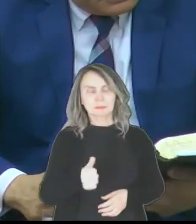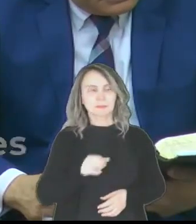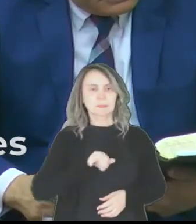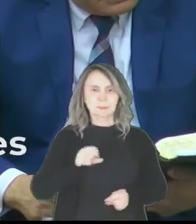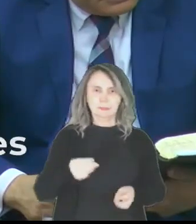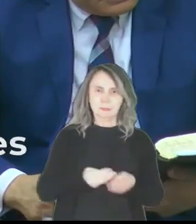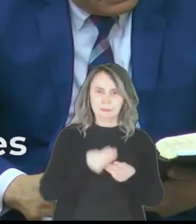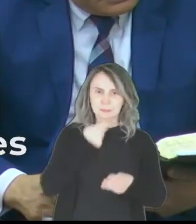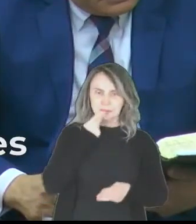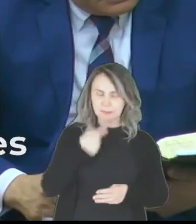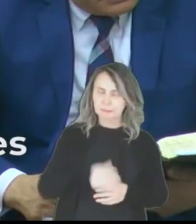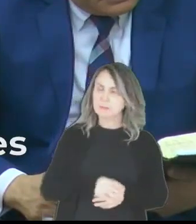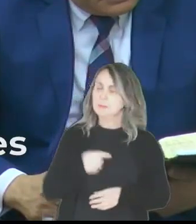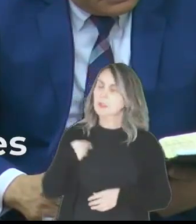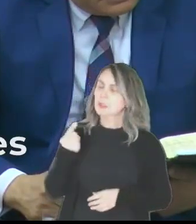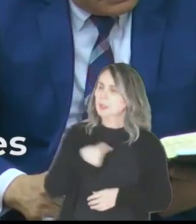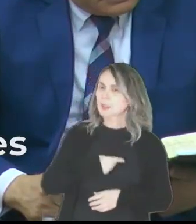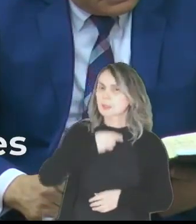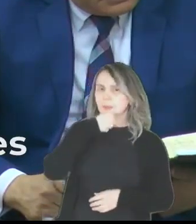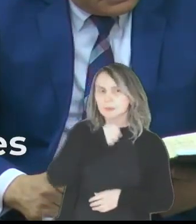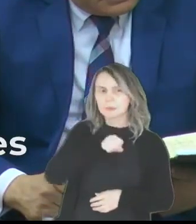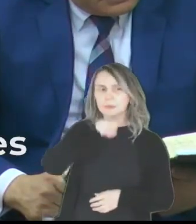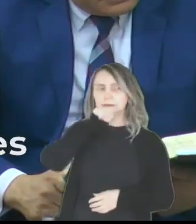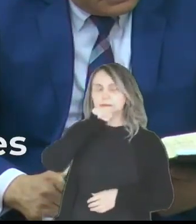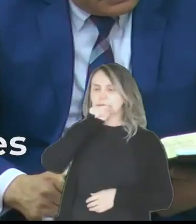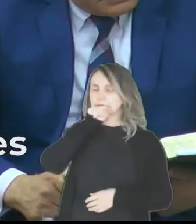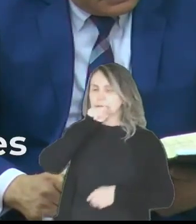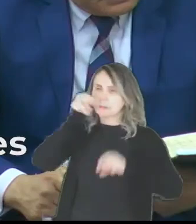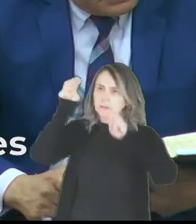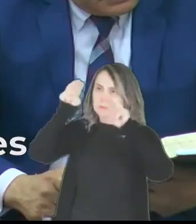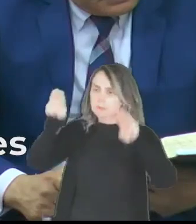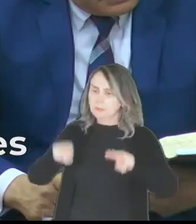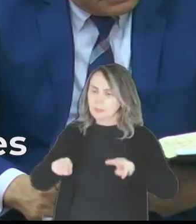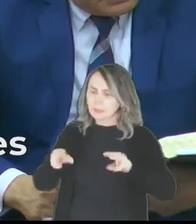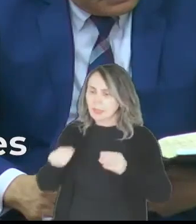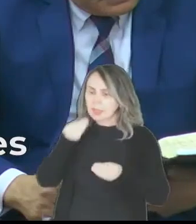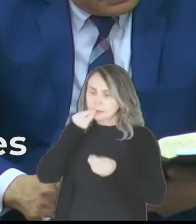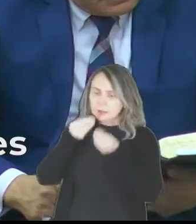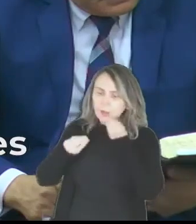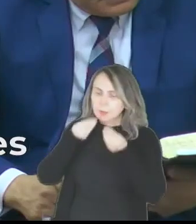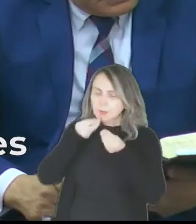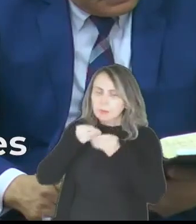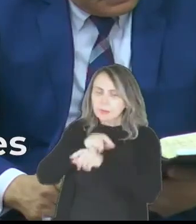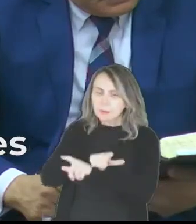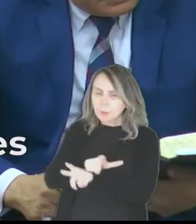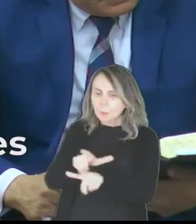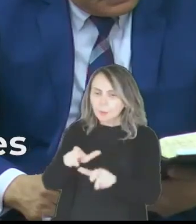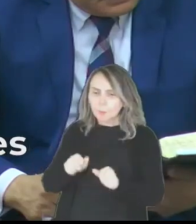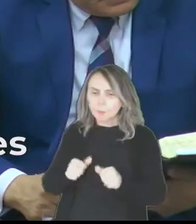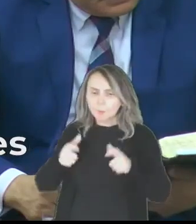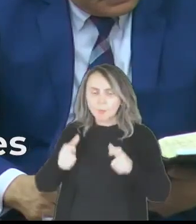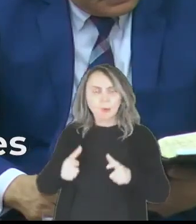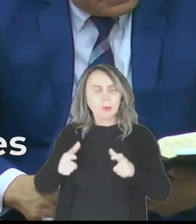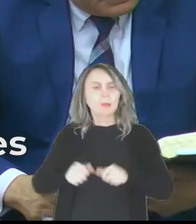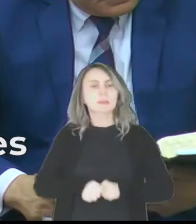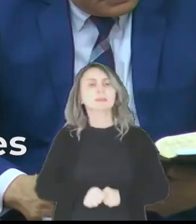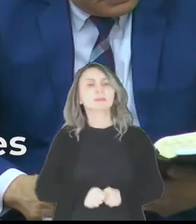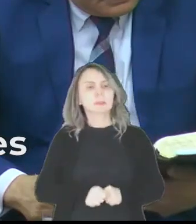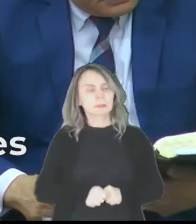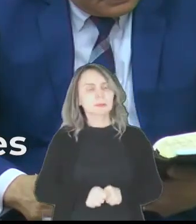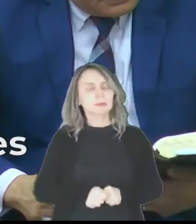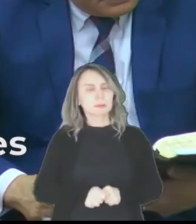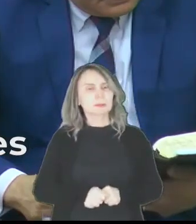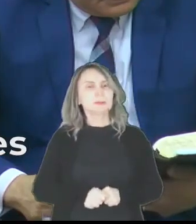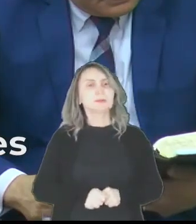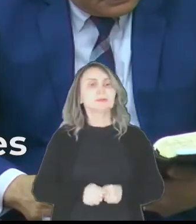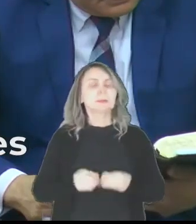pais comeram o maná no deserto, como está escrito, deu-lhes a comer o pão